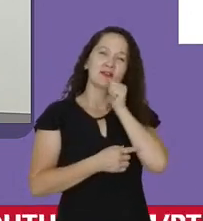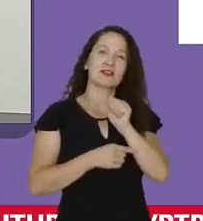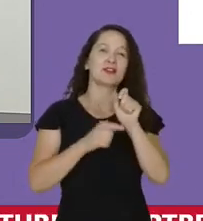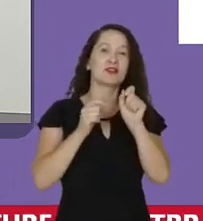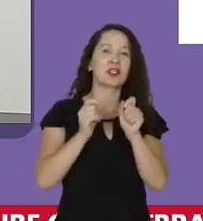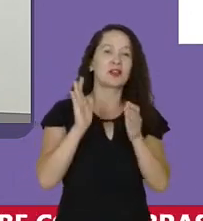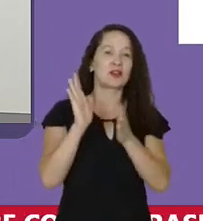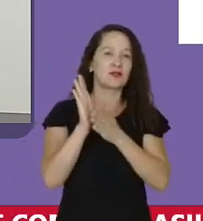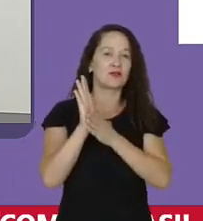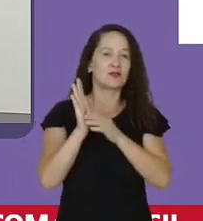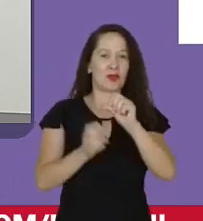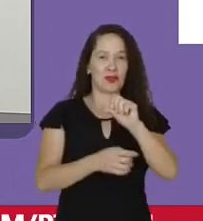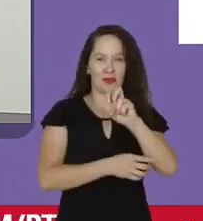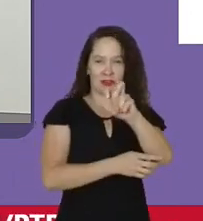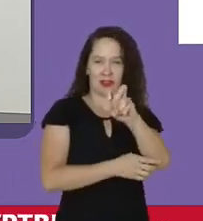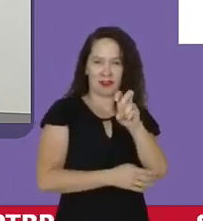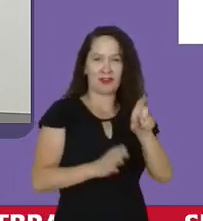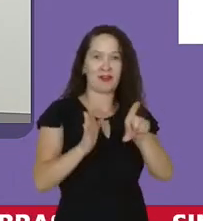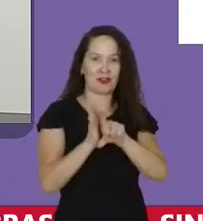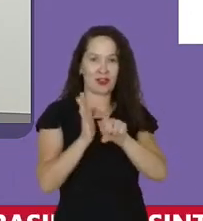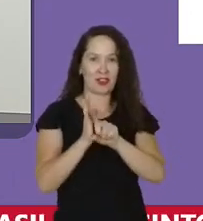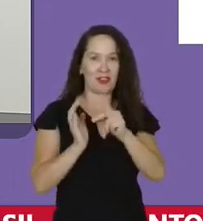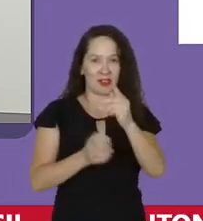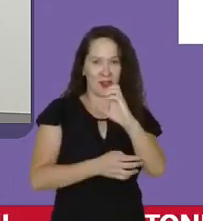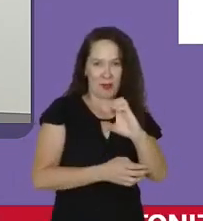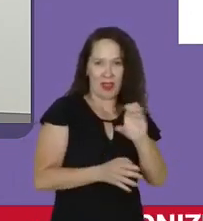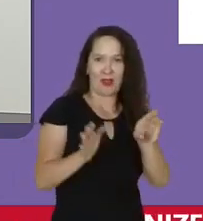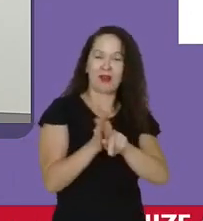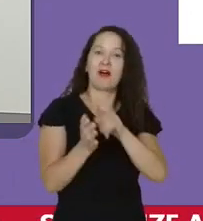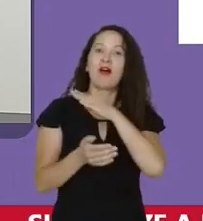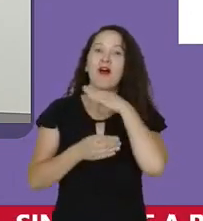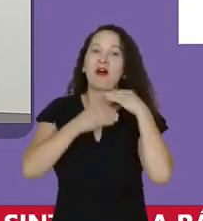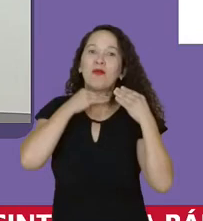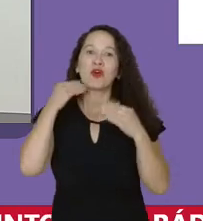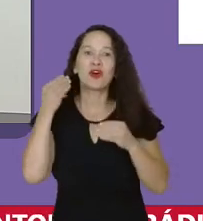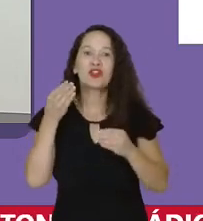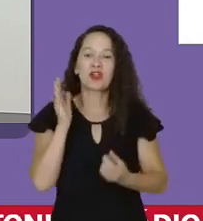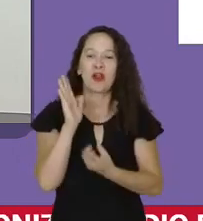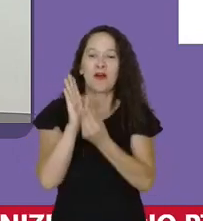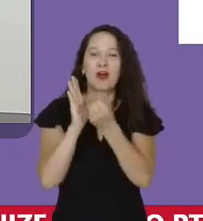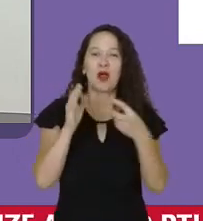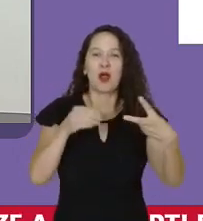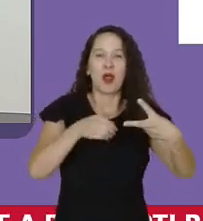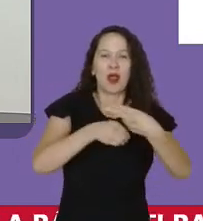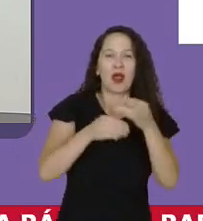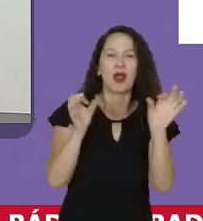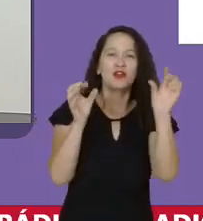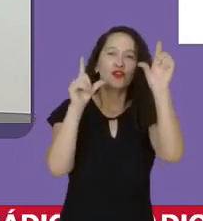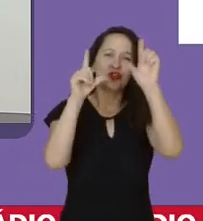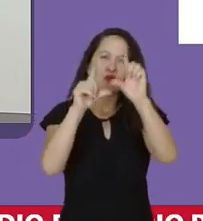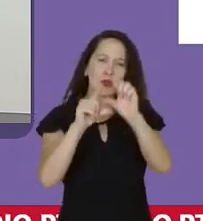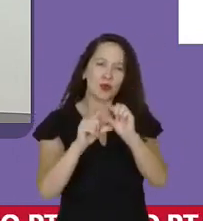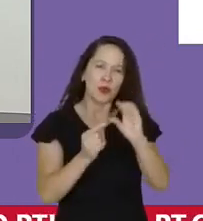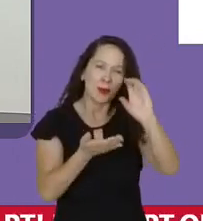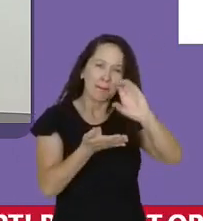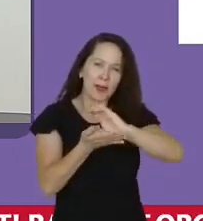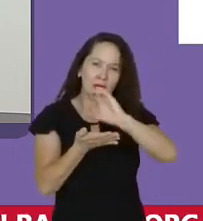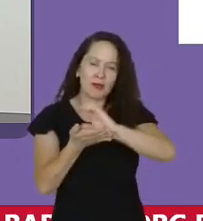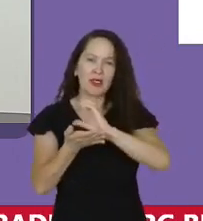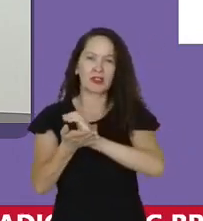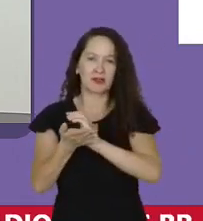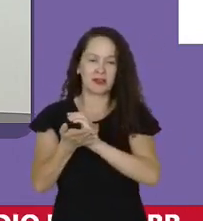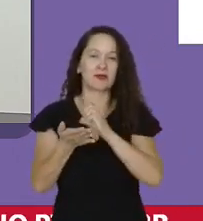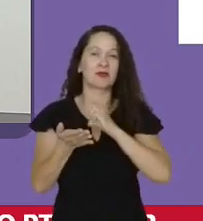emenda constitucional 95, que é a PEC da morte, a PEC dos gastos, o corte dos gastos, que